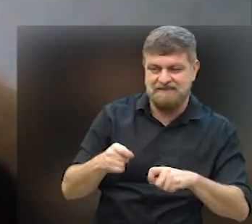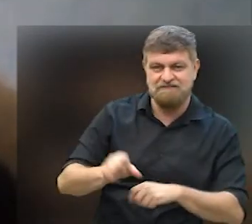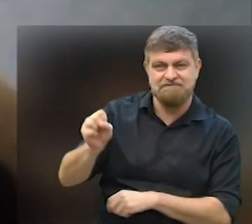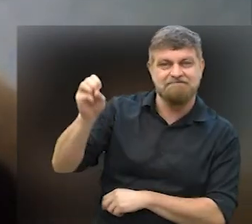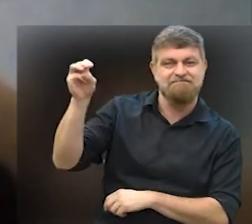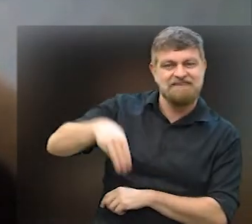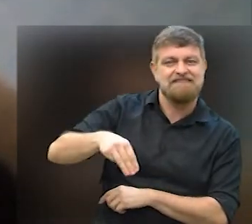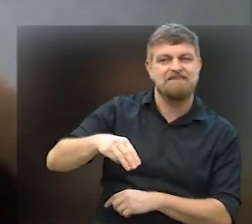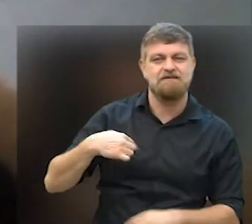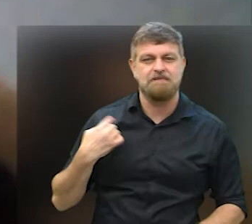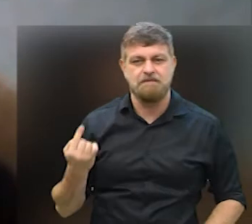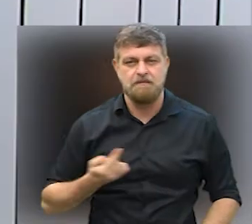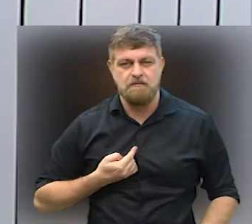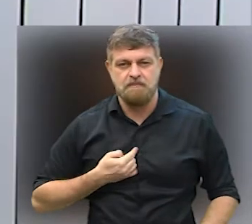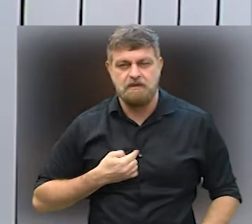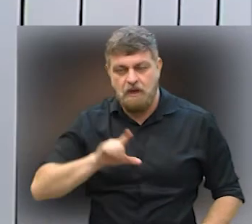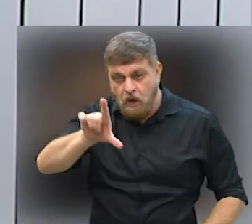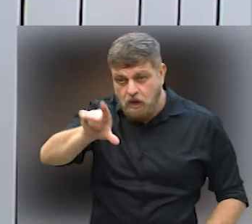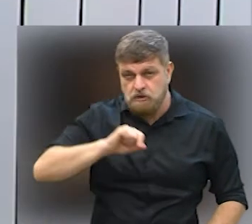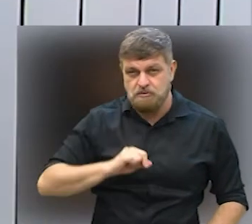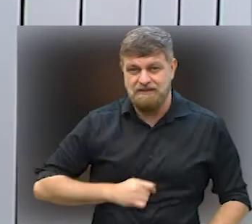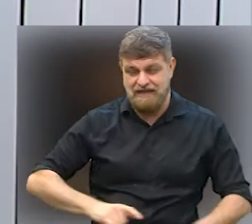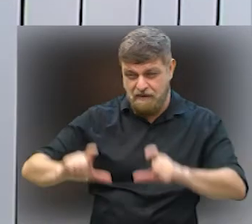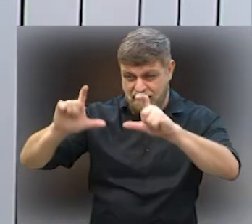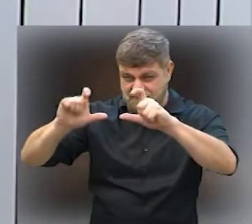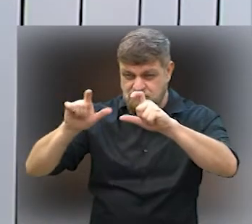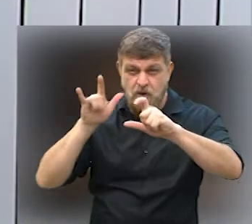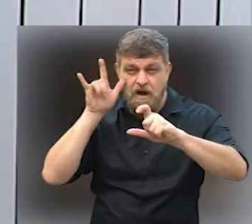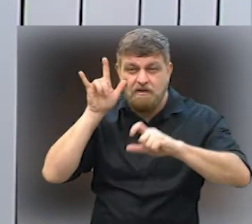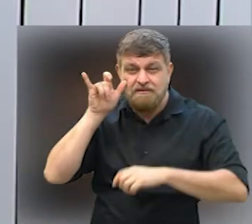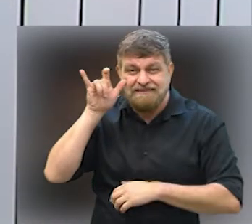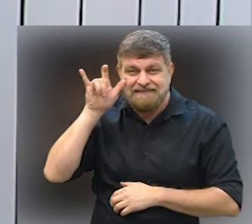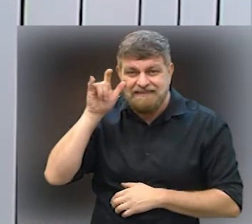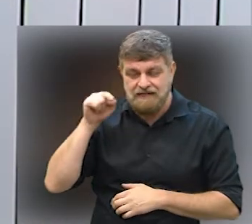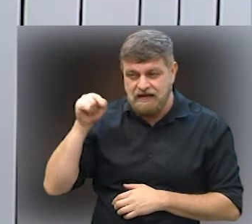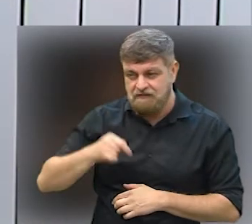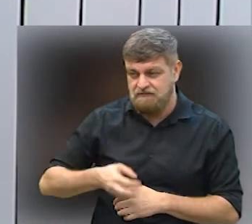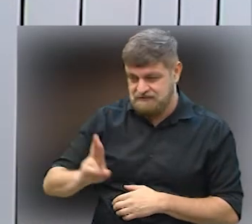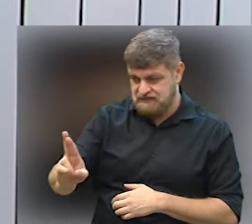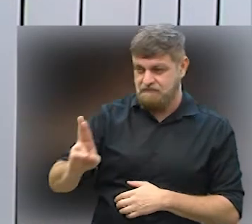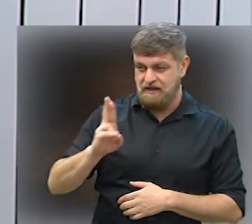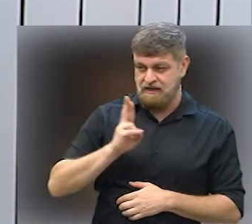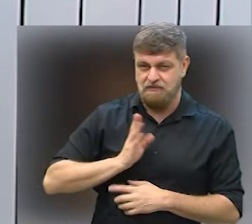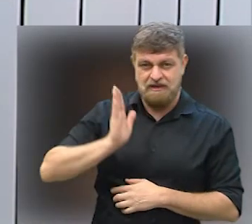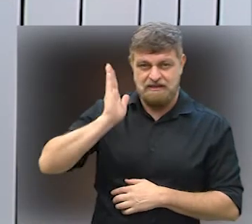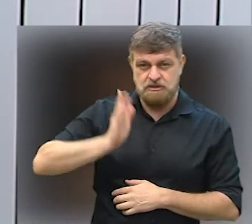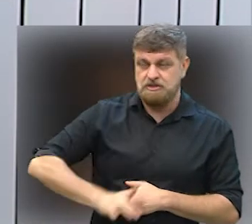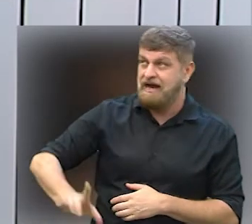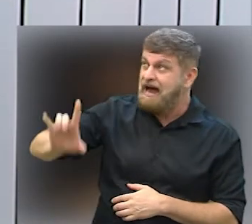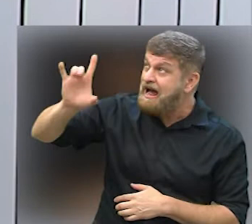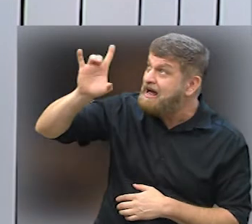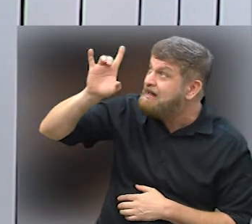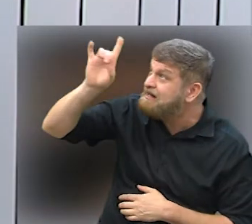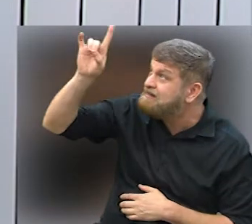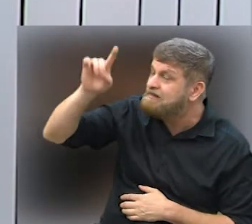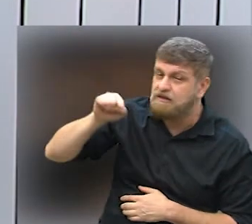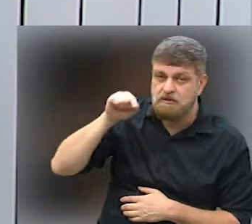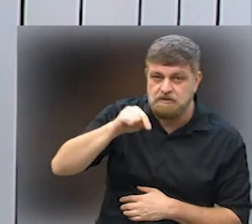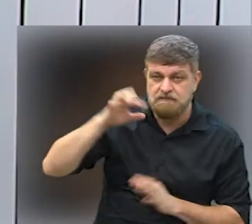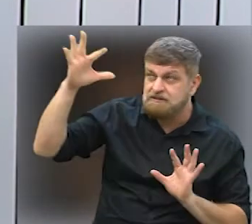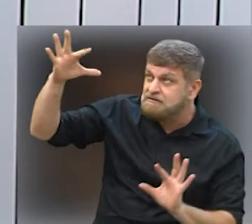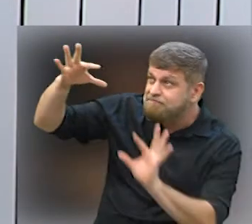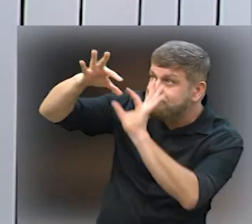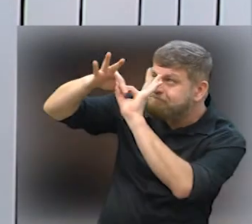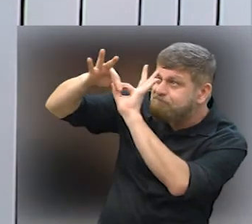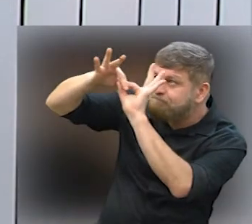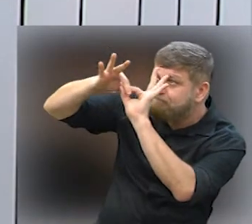suficiente. Areta, eu até separei uma foto no seu Instagram, já que você citou numa resposta anterior sobre Deus, que você estava se